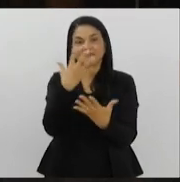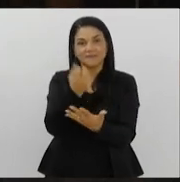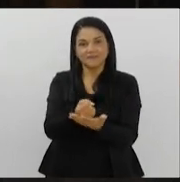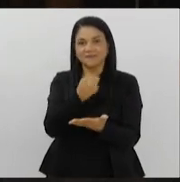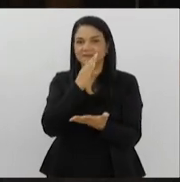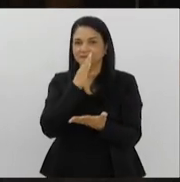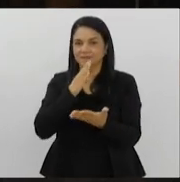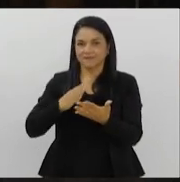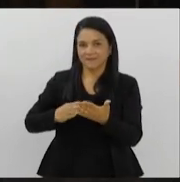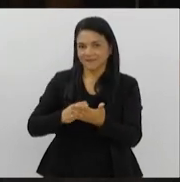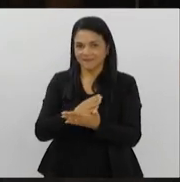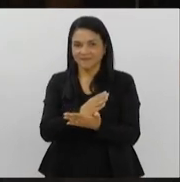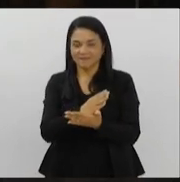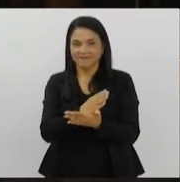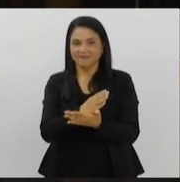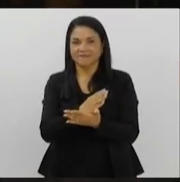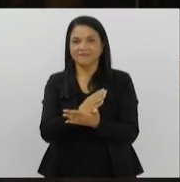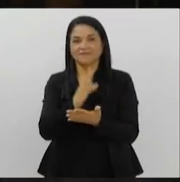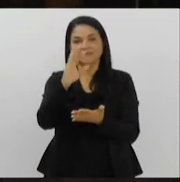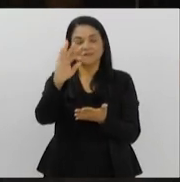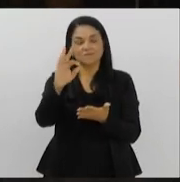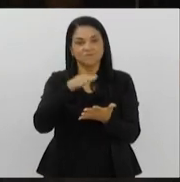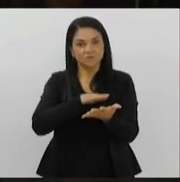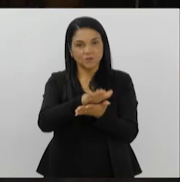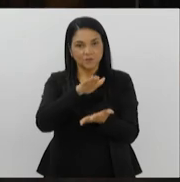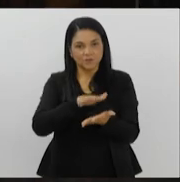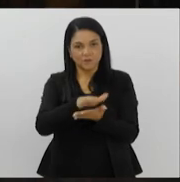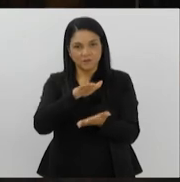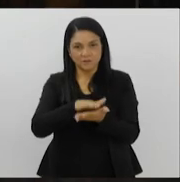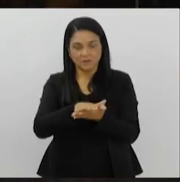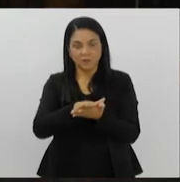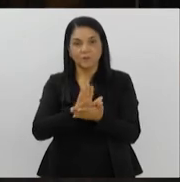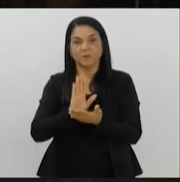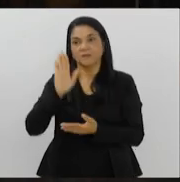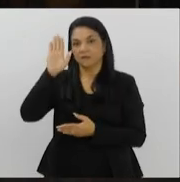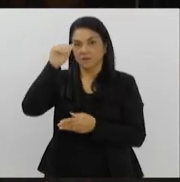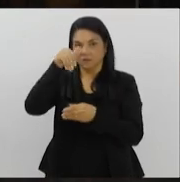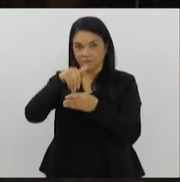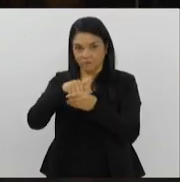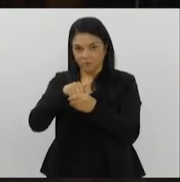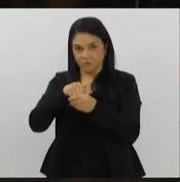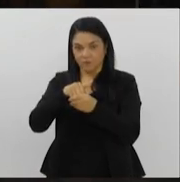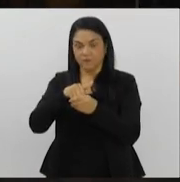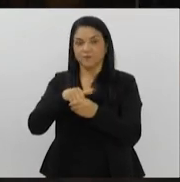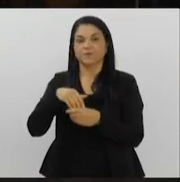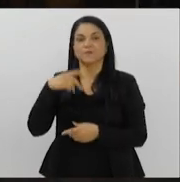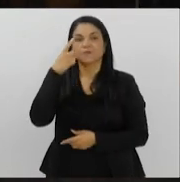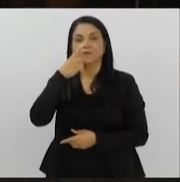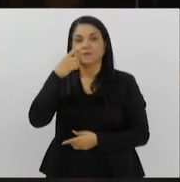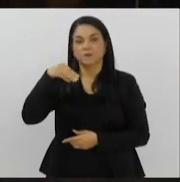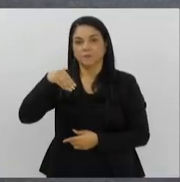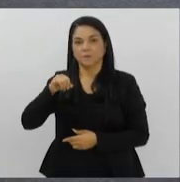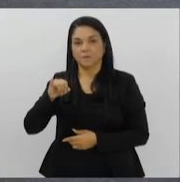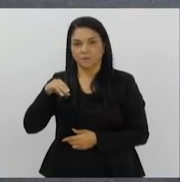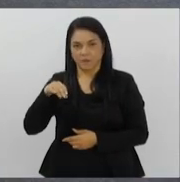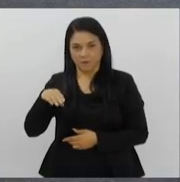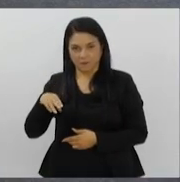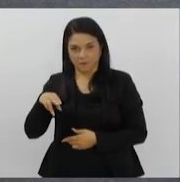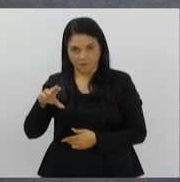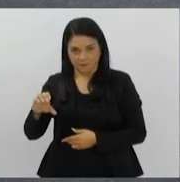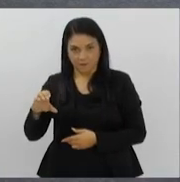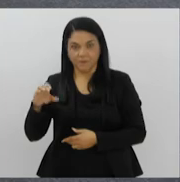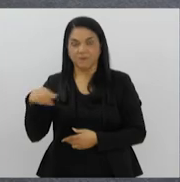como estão, aprovado vai a publicação para declaração de voto, deputado Carlos Mink. Deputada Tia